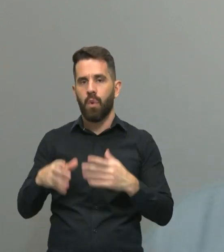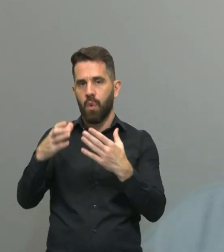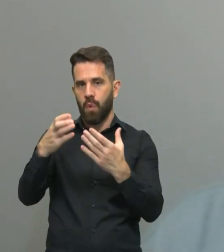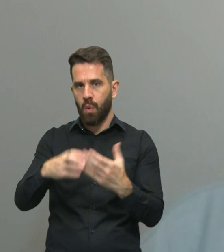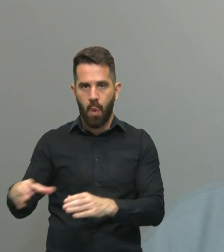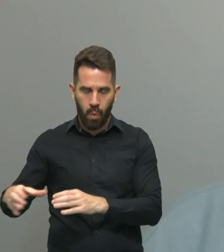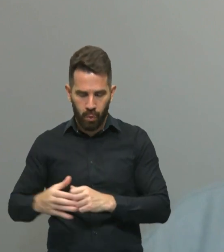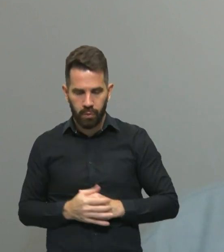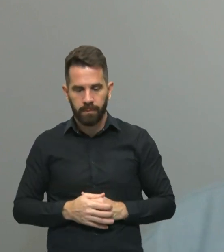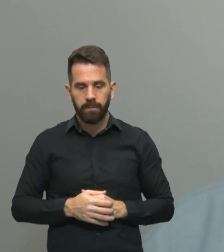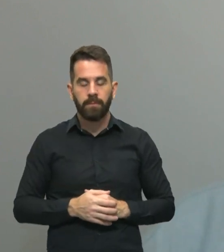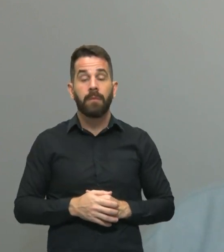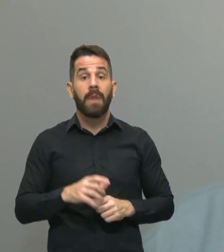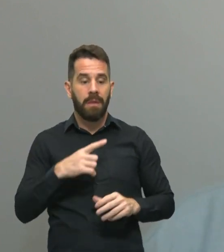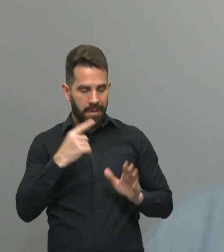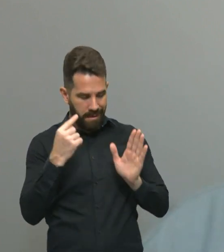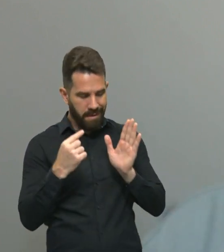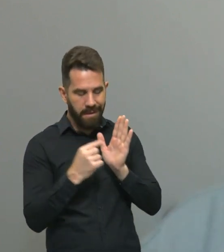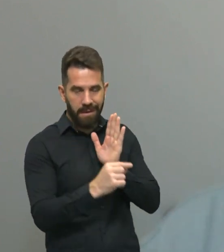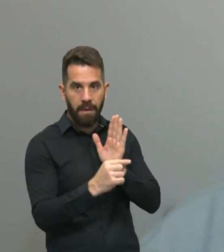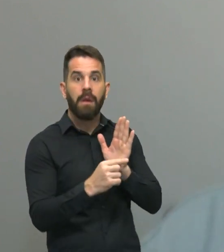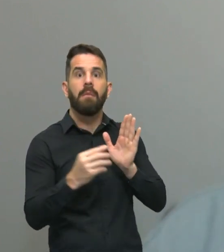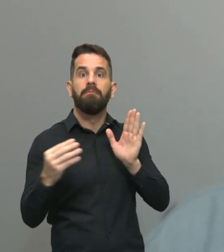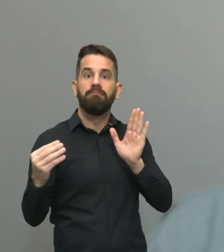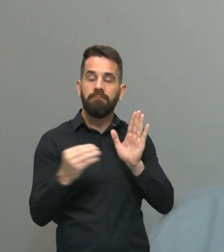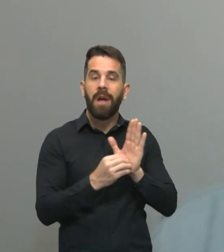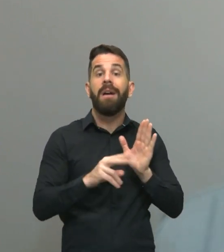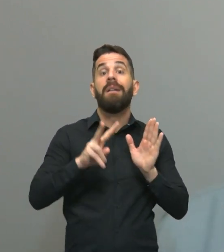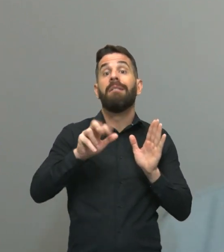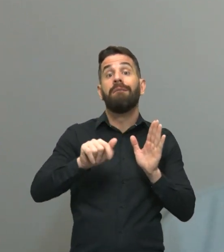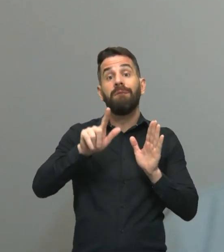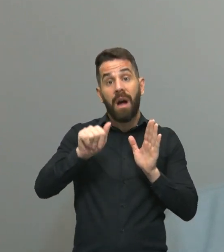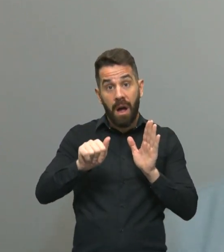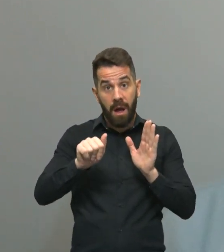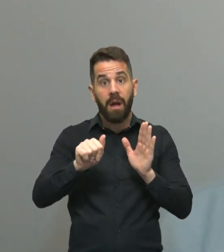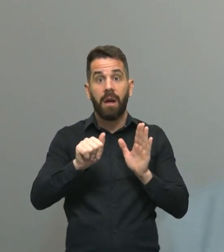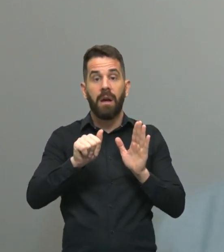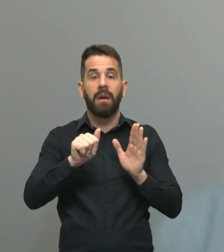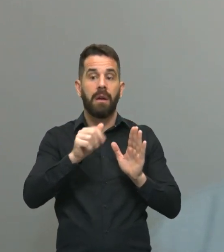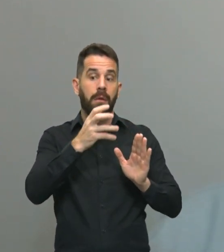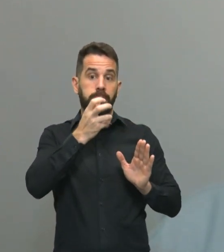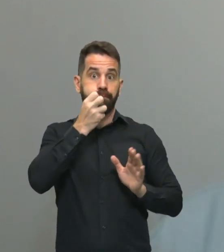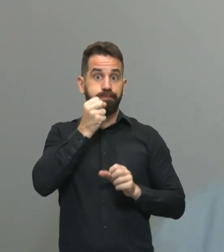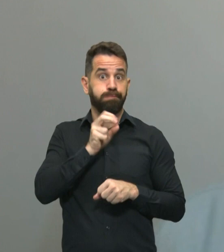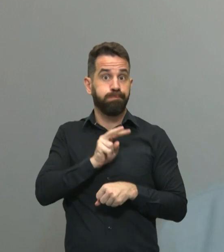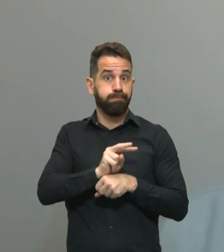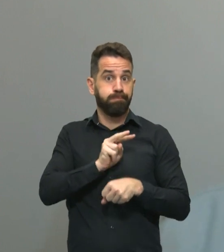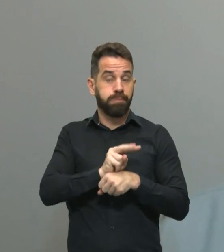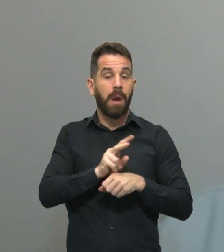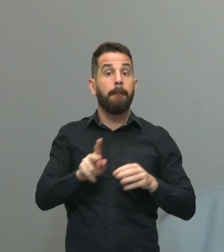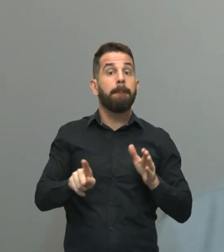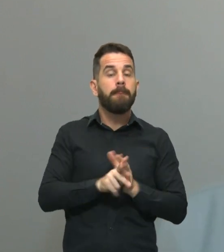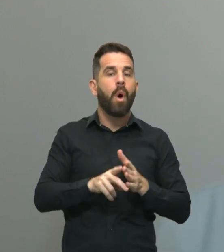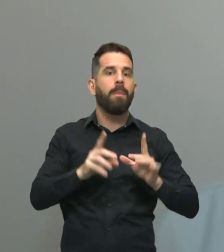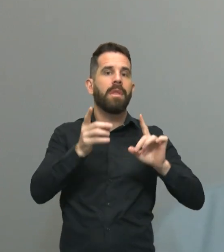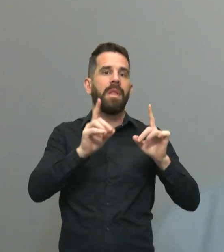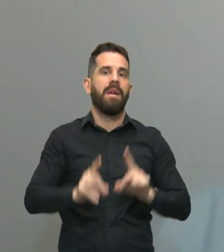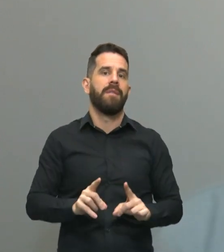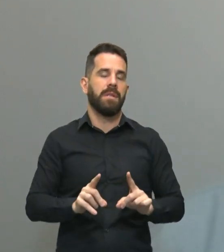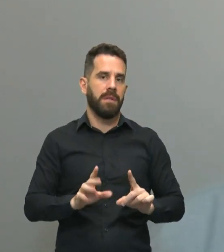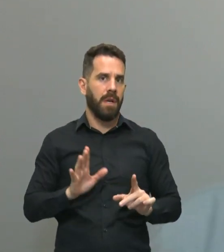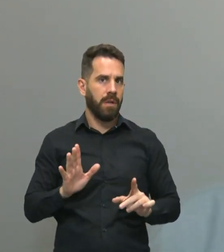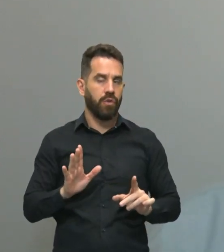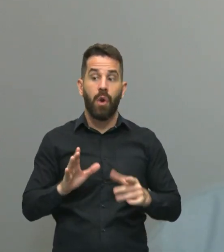uma das vagas reservadas são as vagas para deficientes. E isso é muito importante, porque se